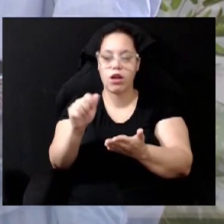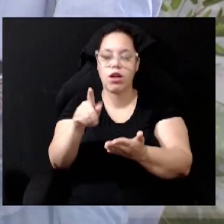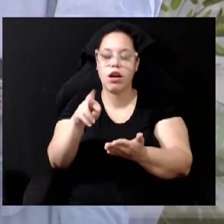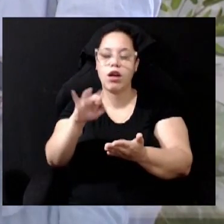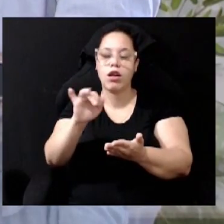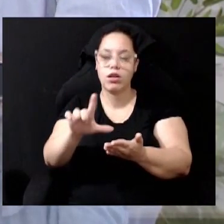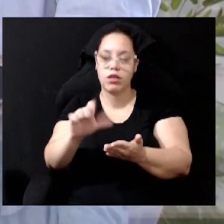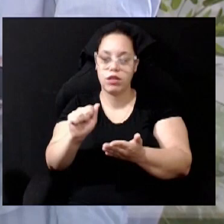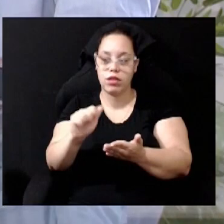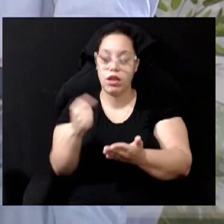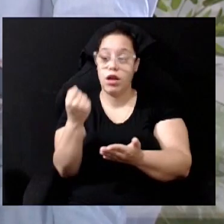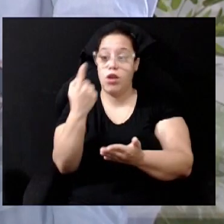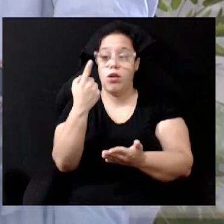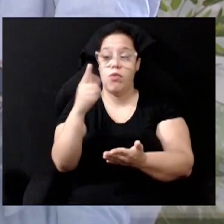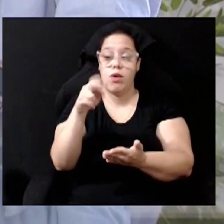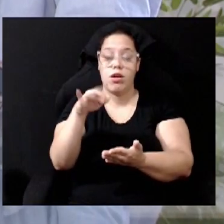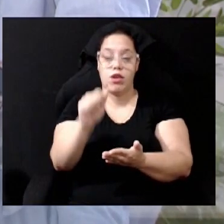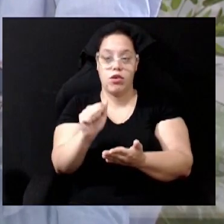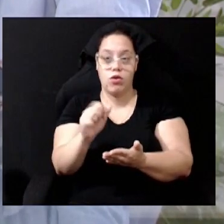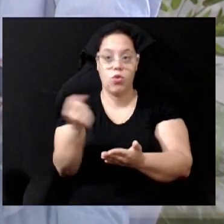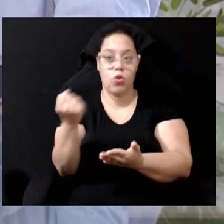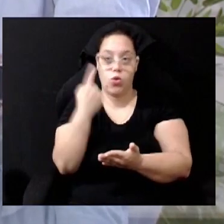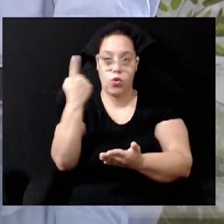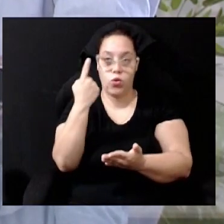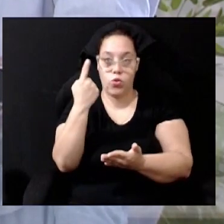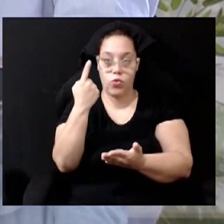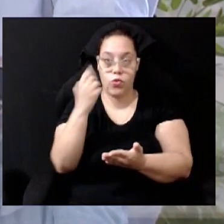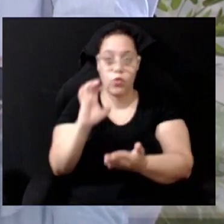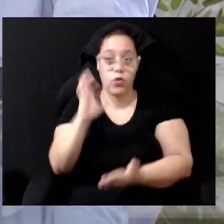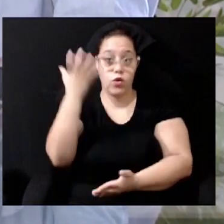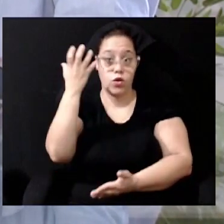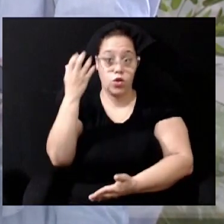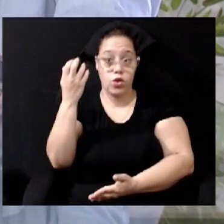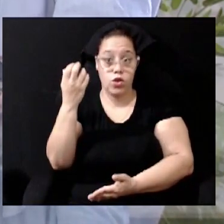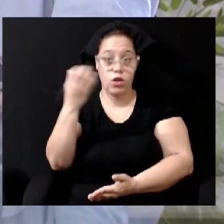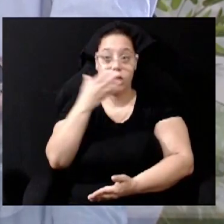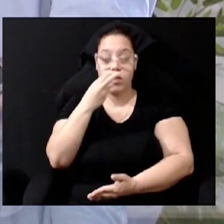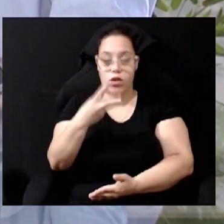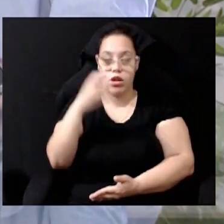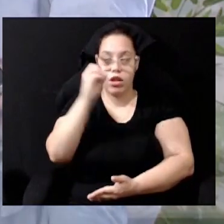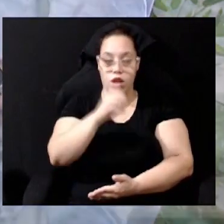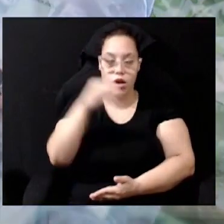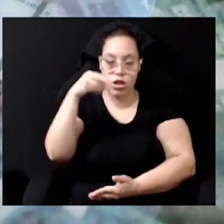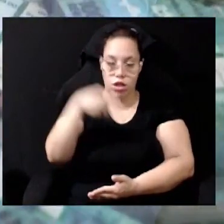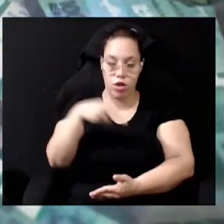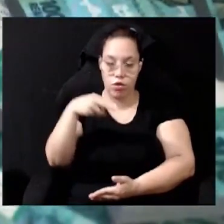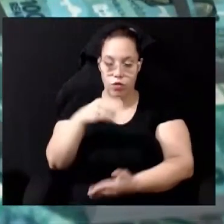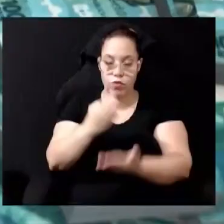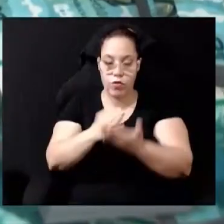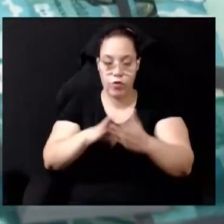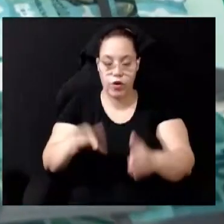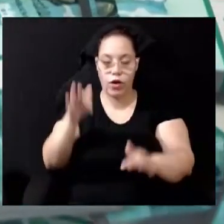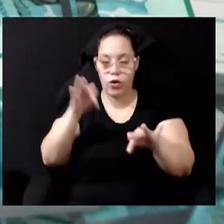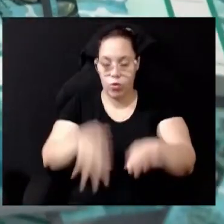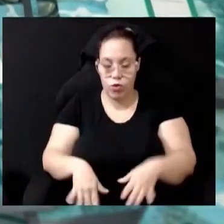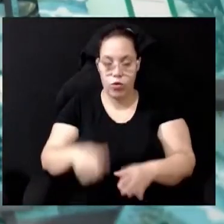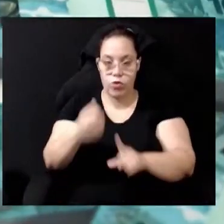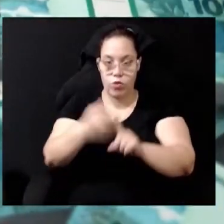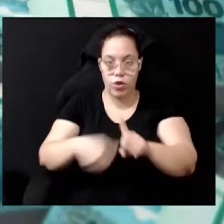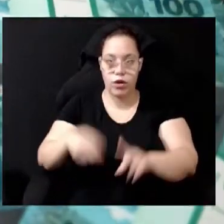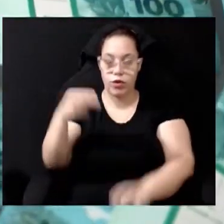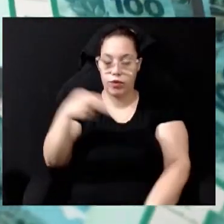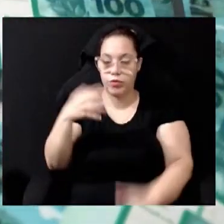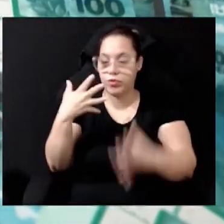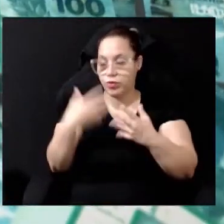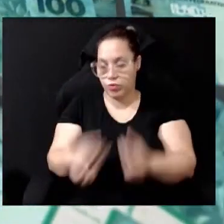primeira parcela ou a parcela única deve acontecer no dia 30 de novembro. Então, final de novembro, as pessoas vão receber